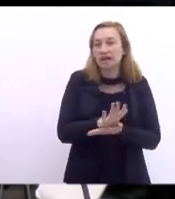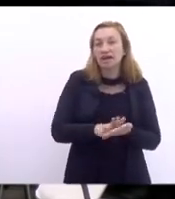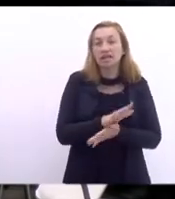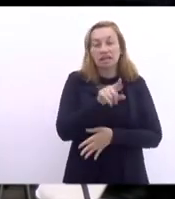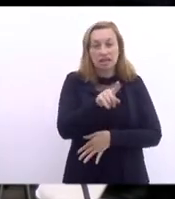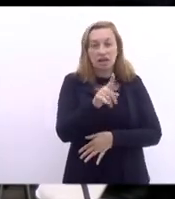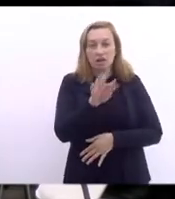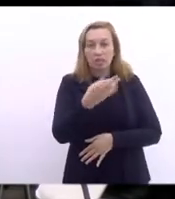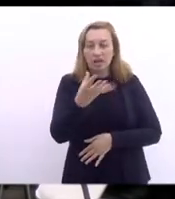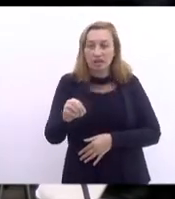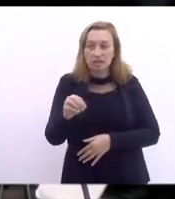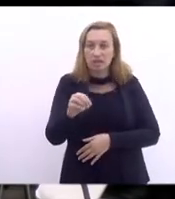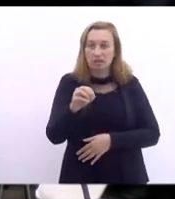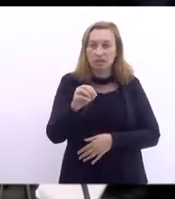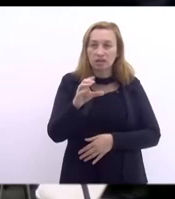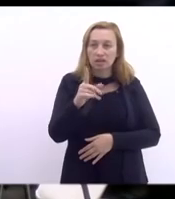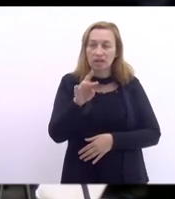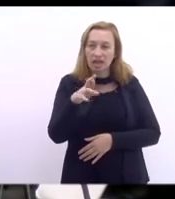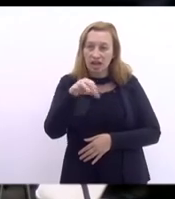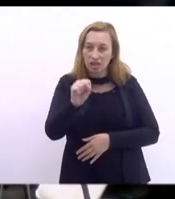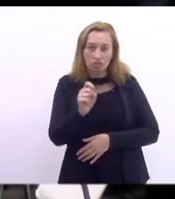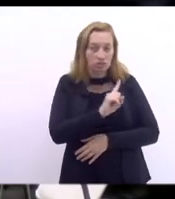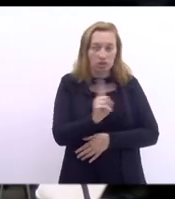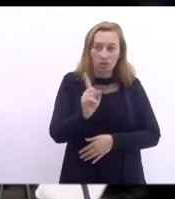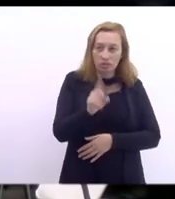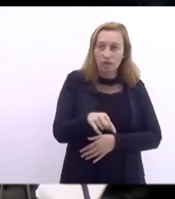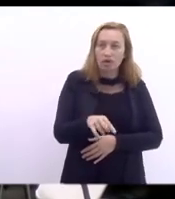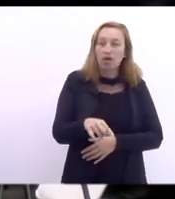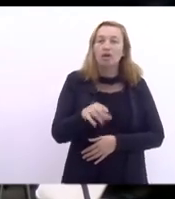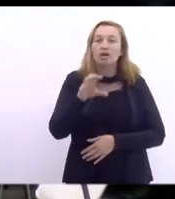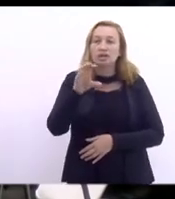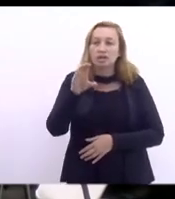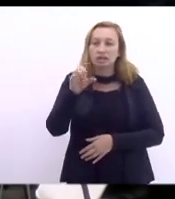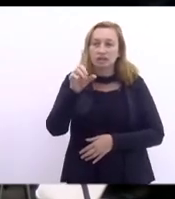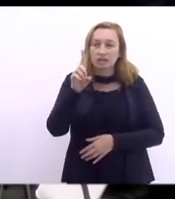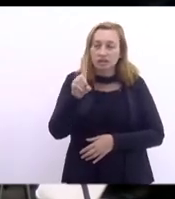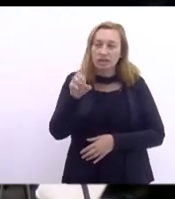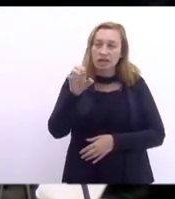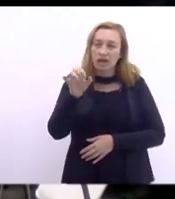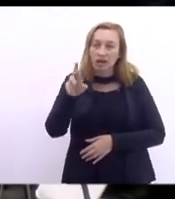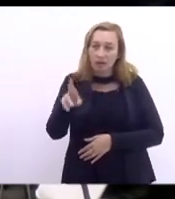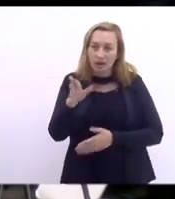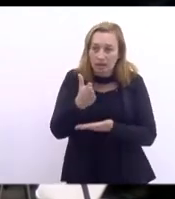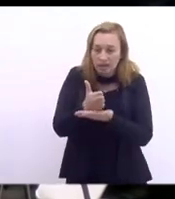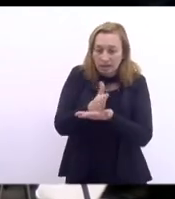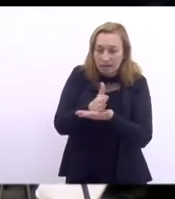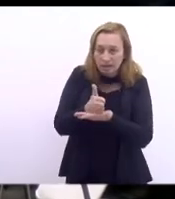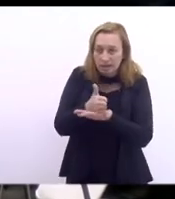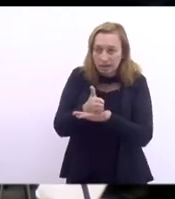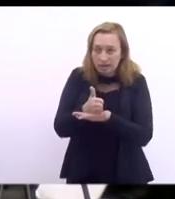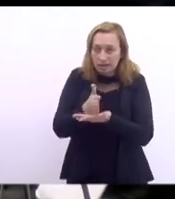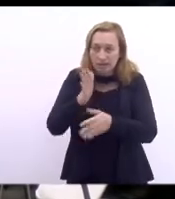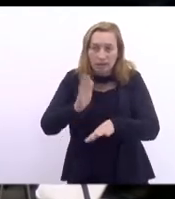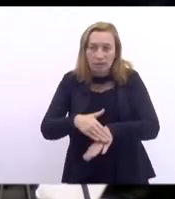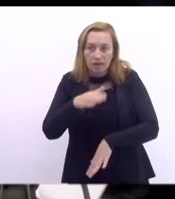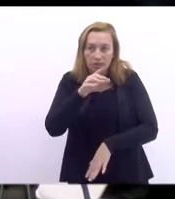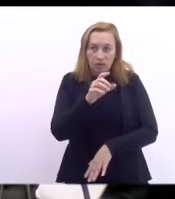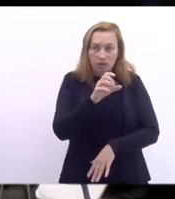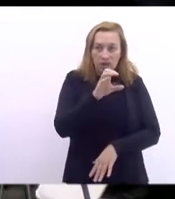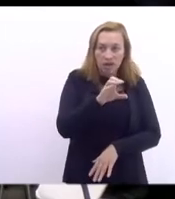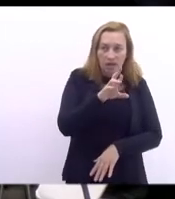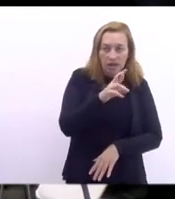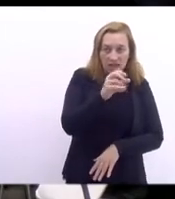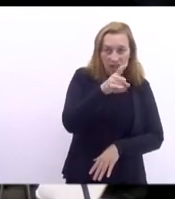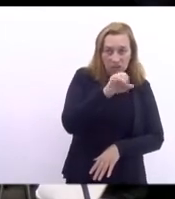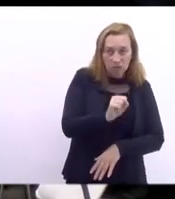crédito a operação delaware Ela tá no meio na minha opinião ela tá no meio do caminho mas para operação de crédito entre